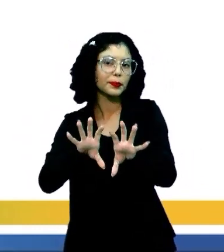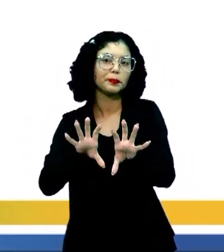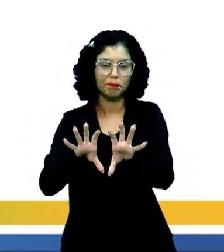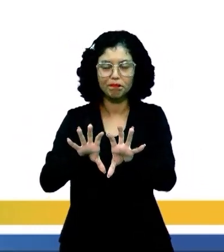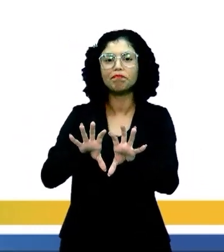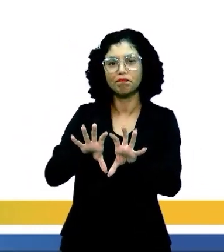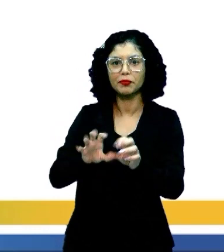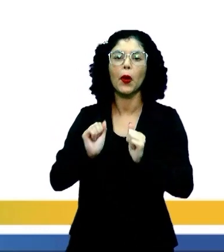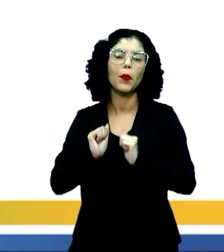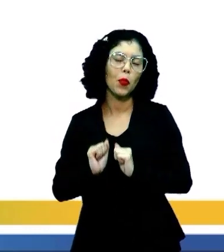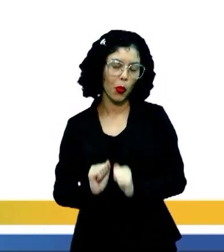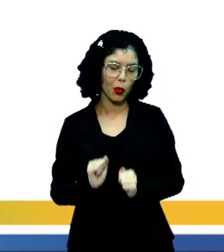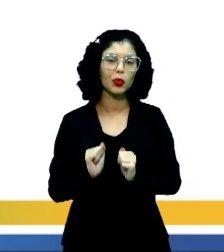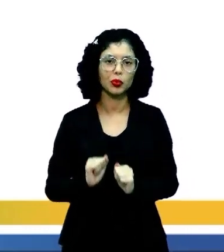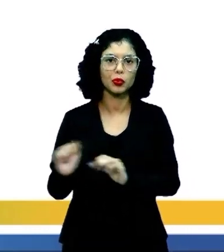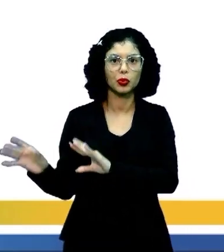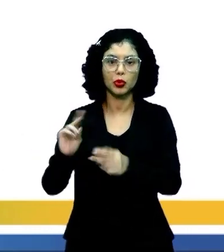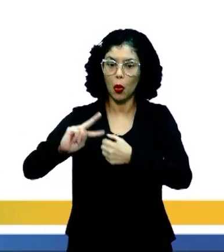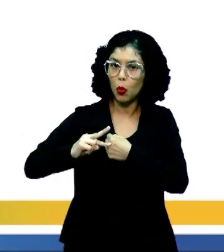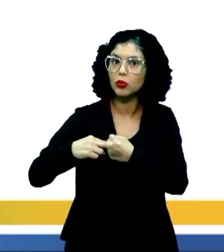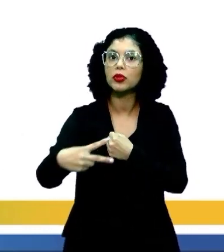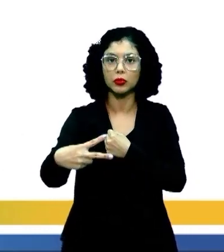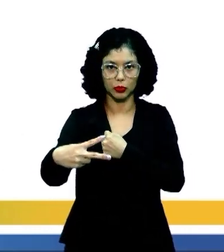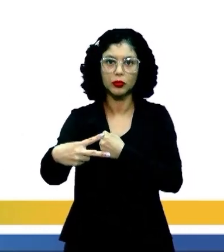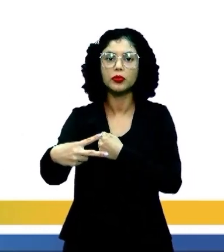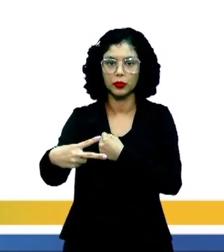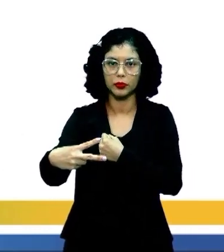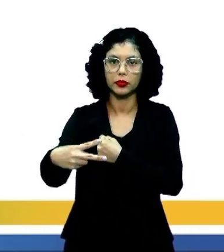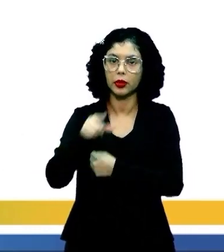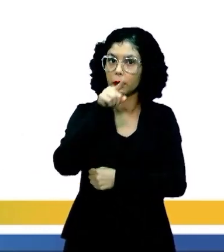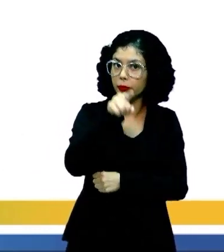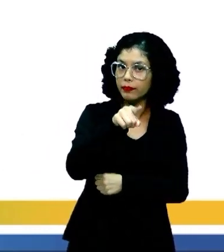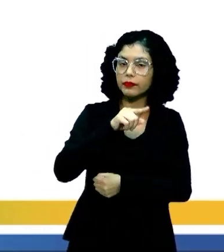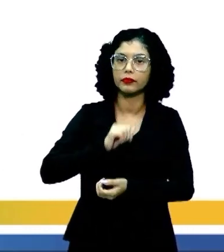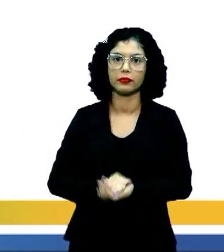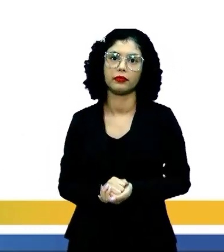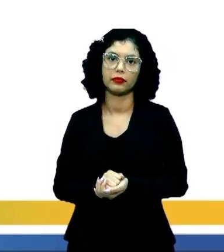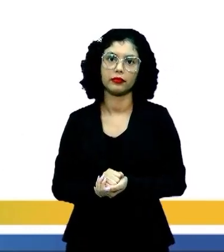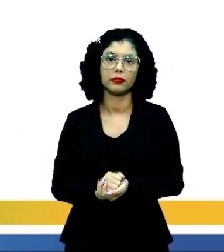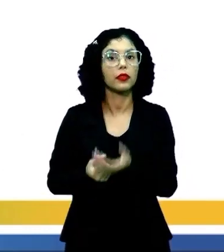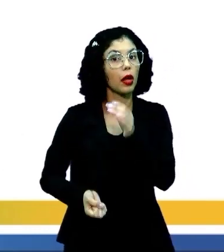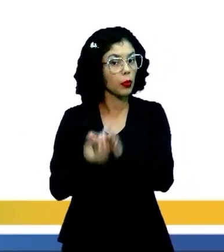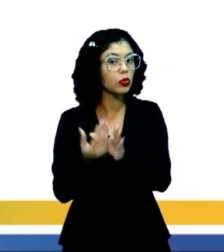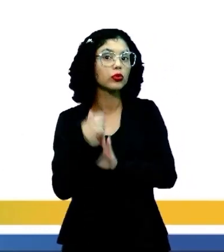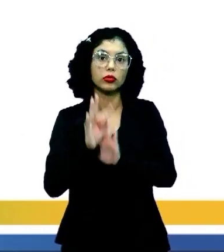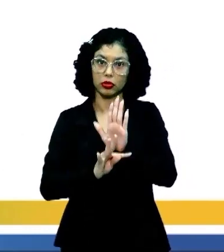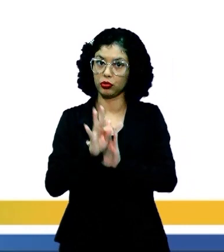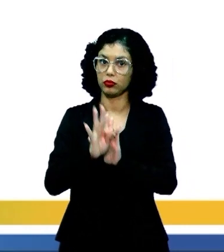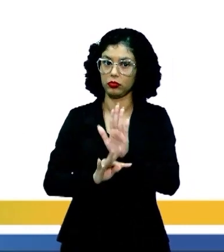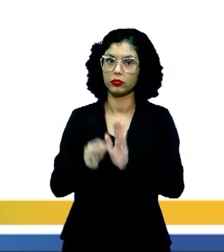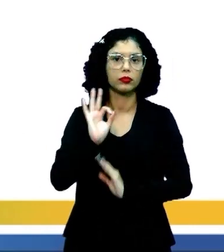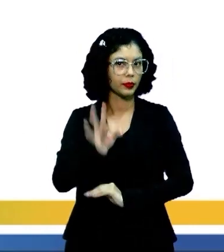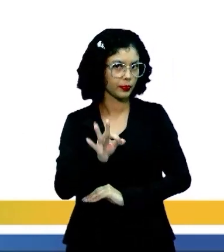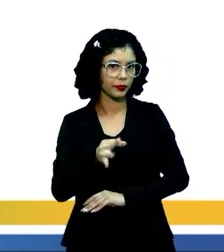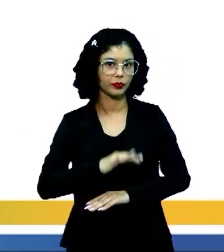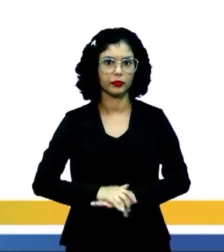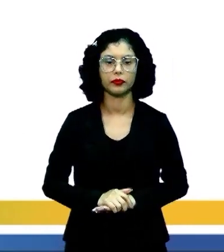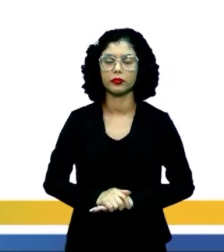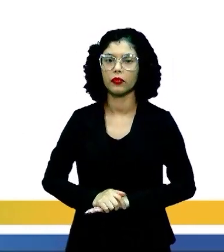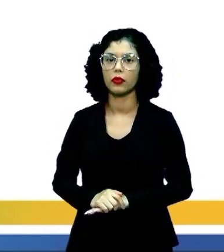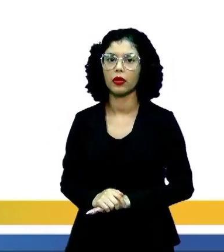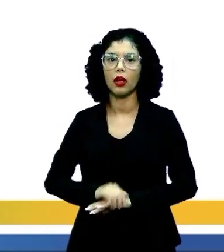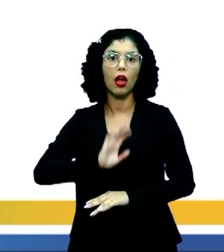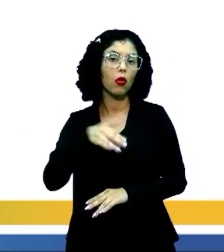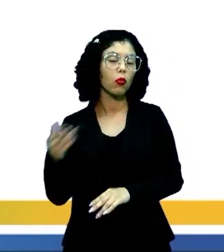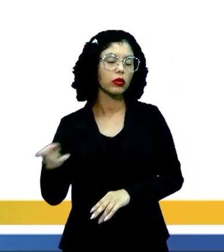intervenção pode trazer consequências para você que está produzindo o texto, certo?